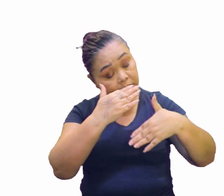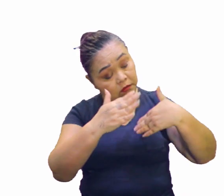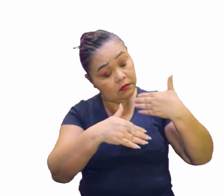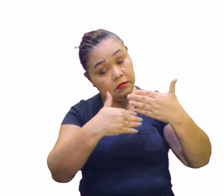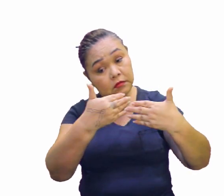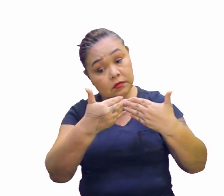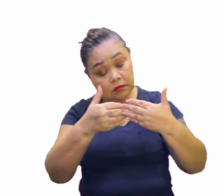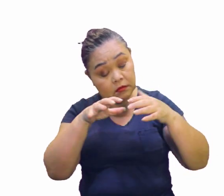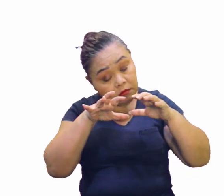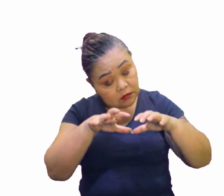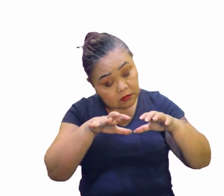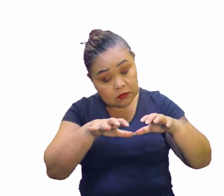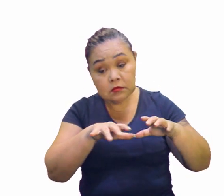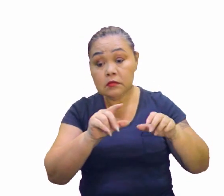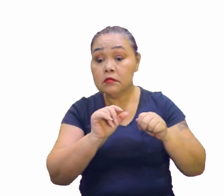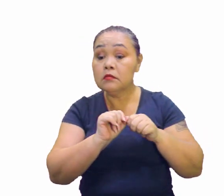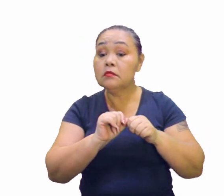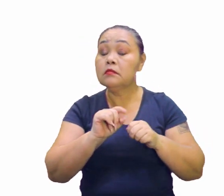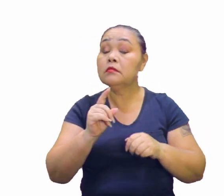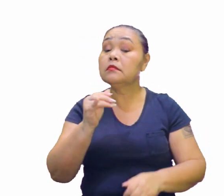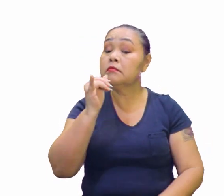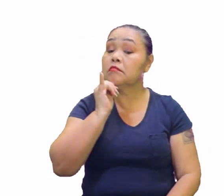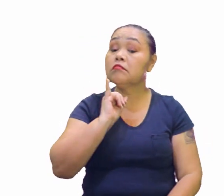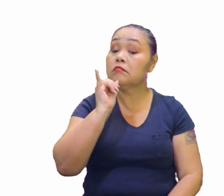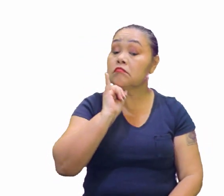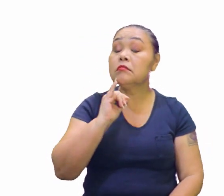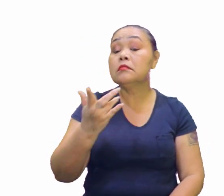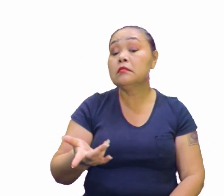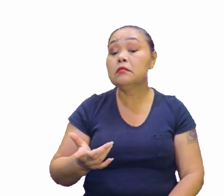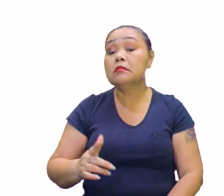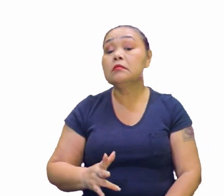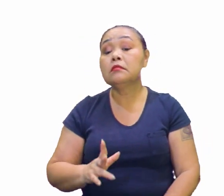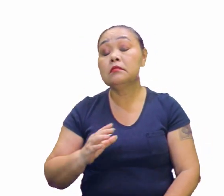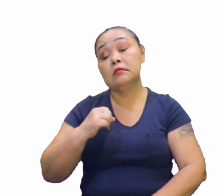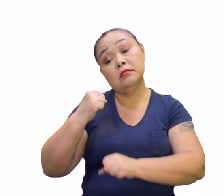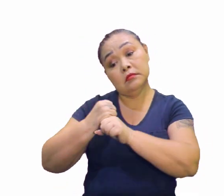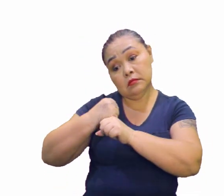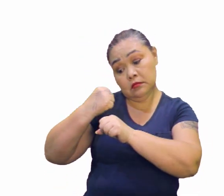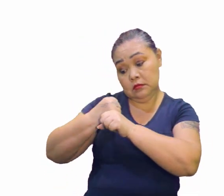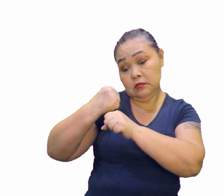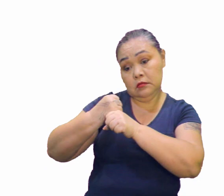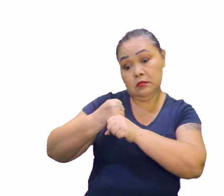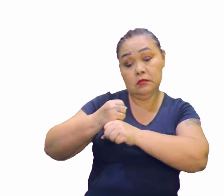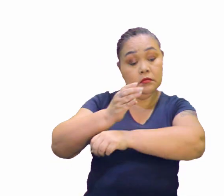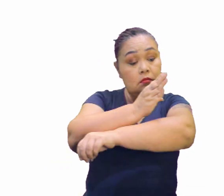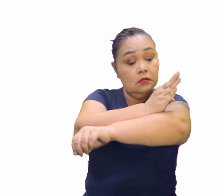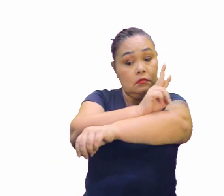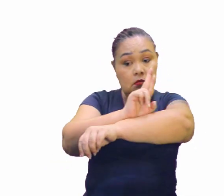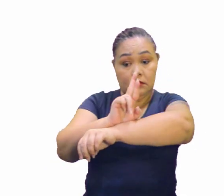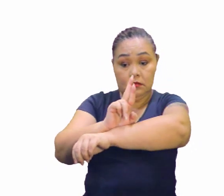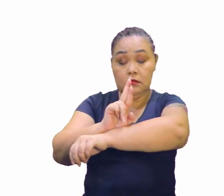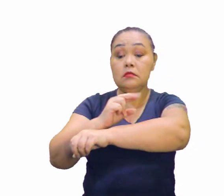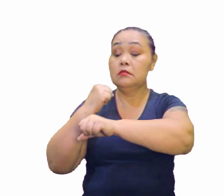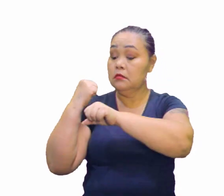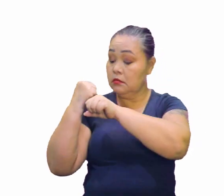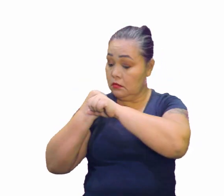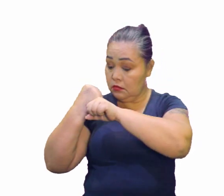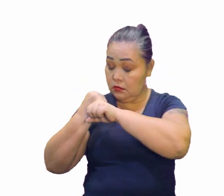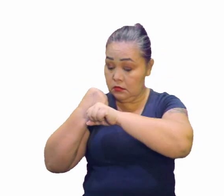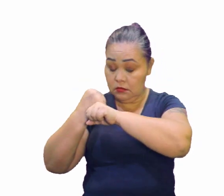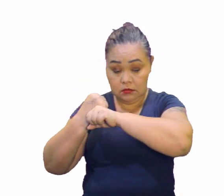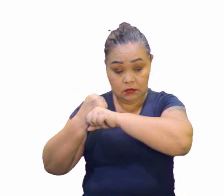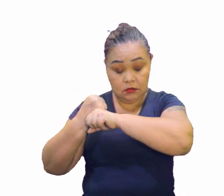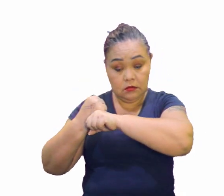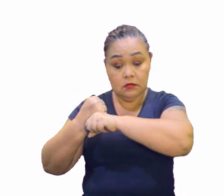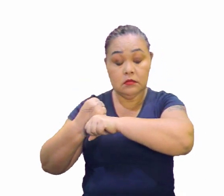progresso de uma região. Professor, dá um exemplo. Construção de estradas,